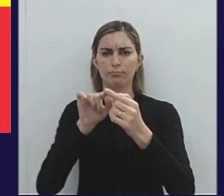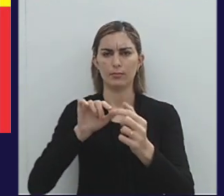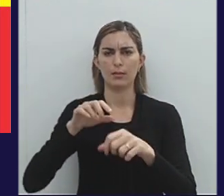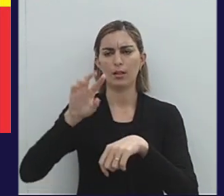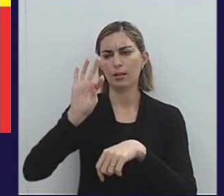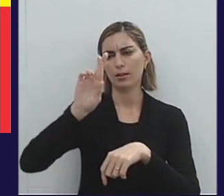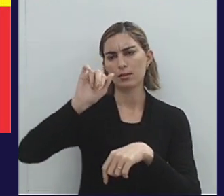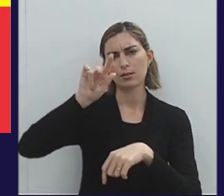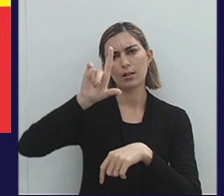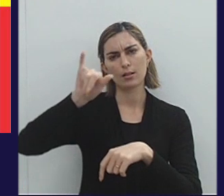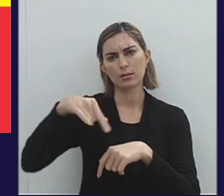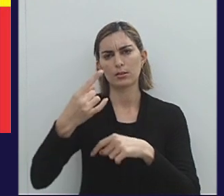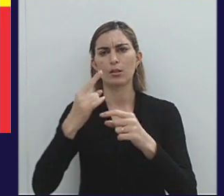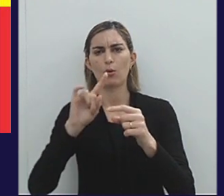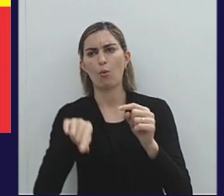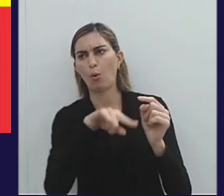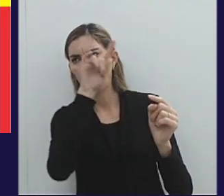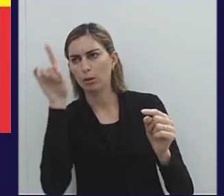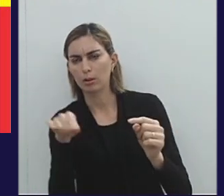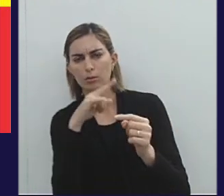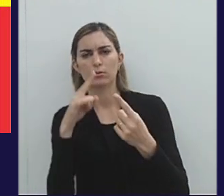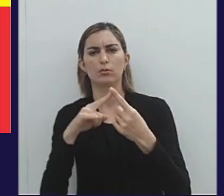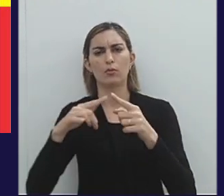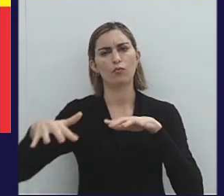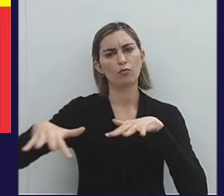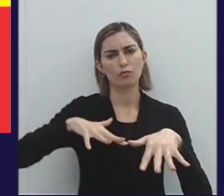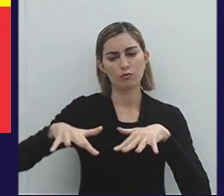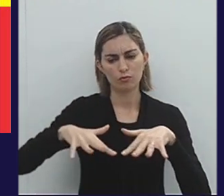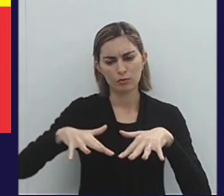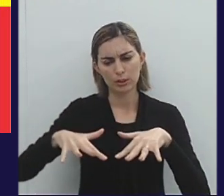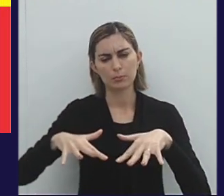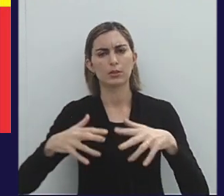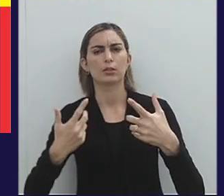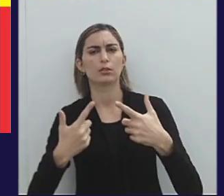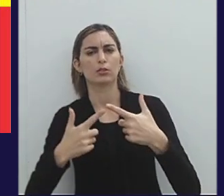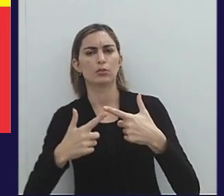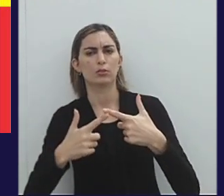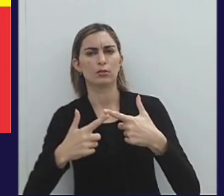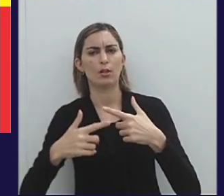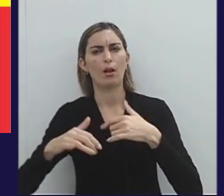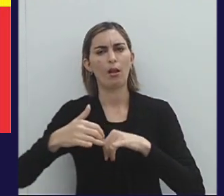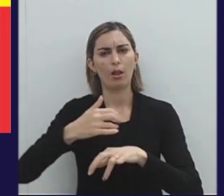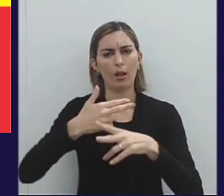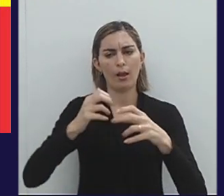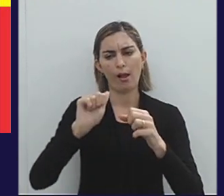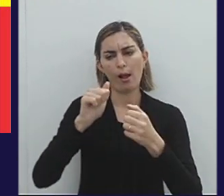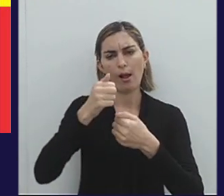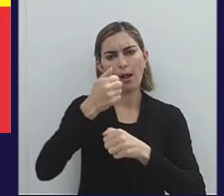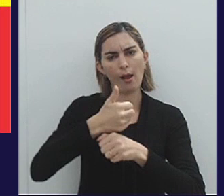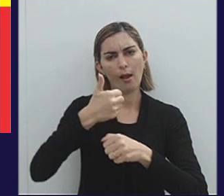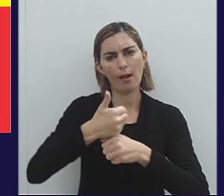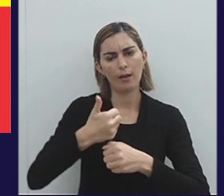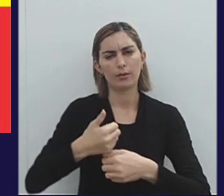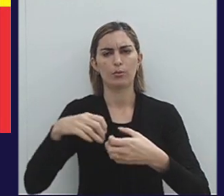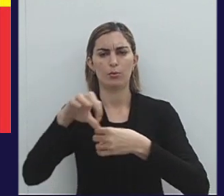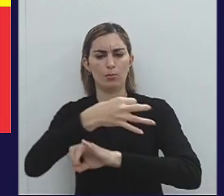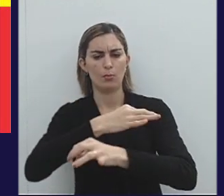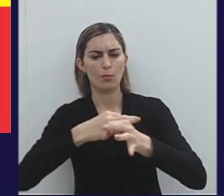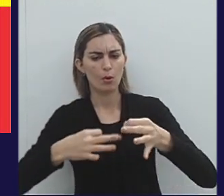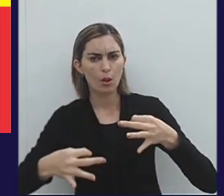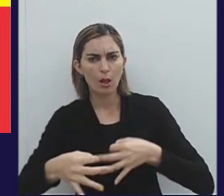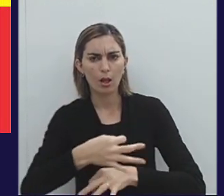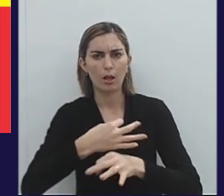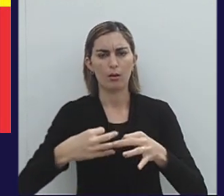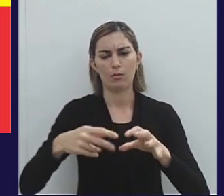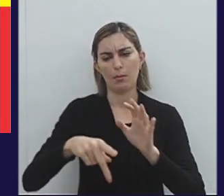à translação, à rotação, à vibração e estado eletrônico dos átomos e moléculas que